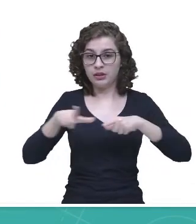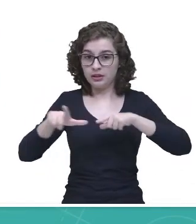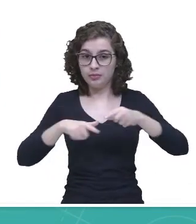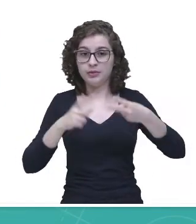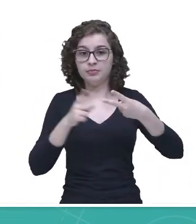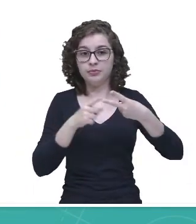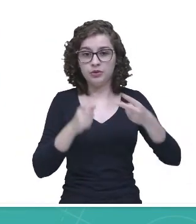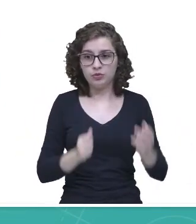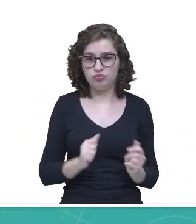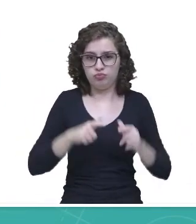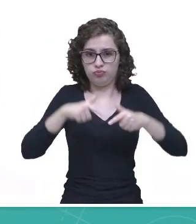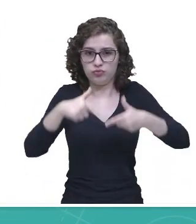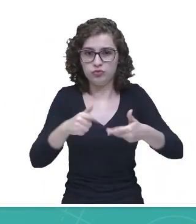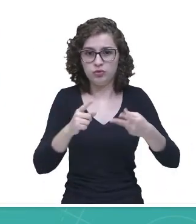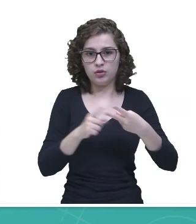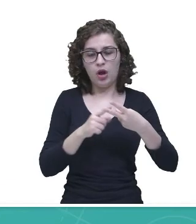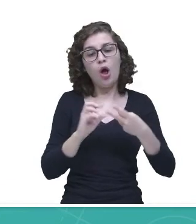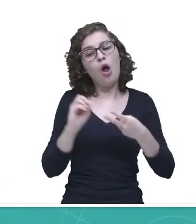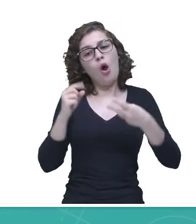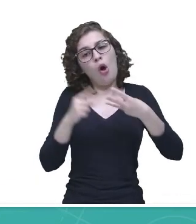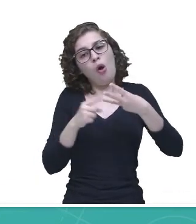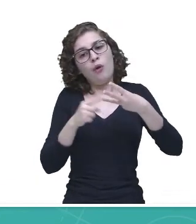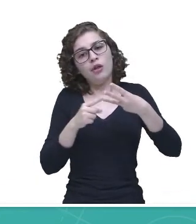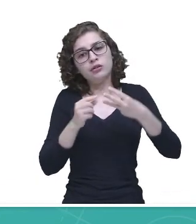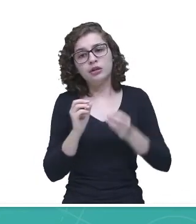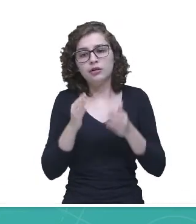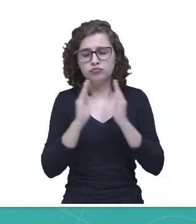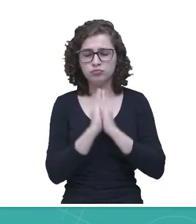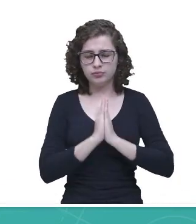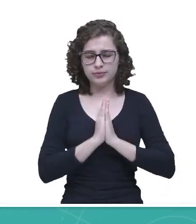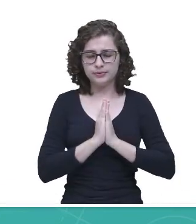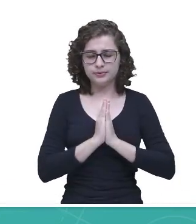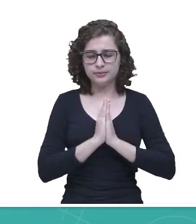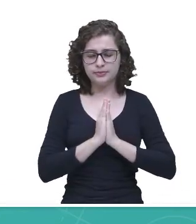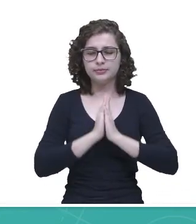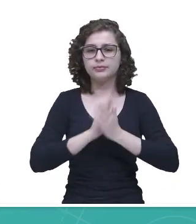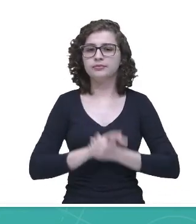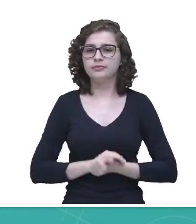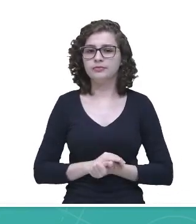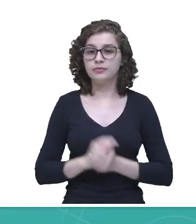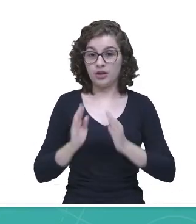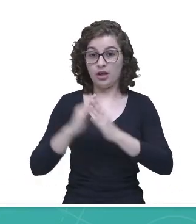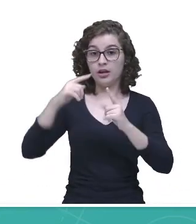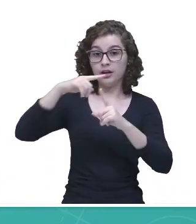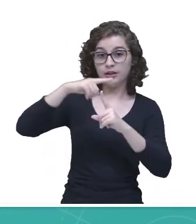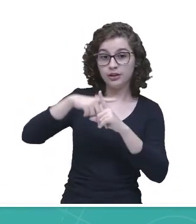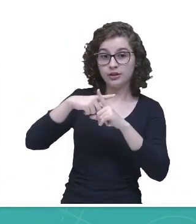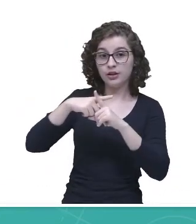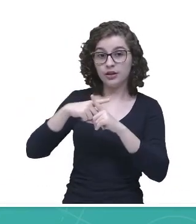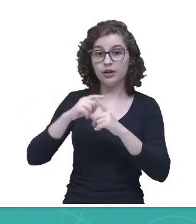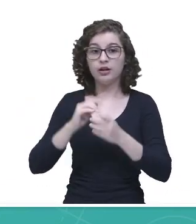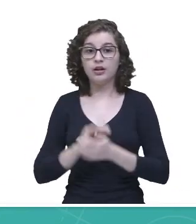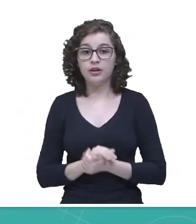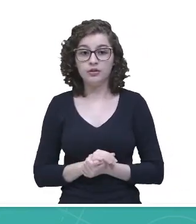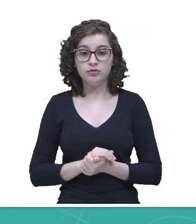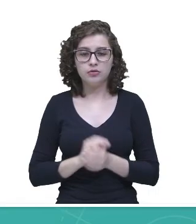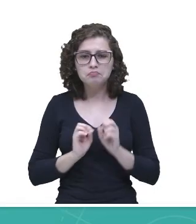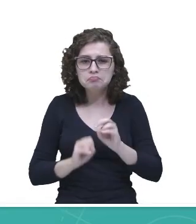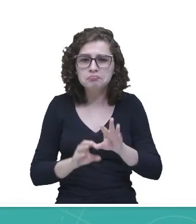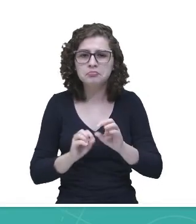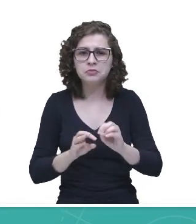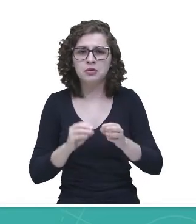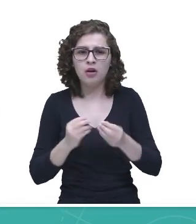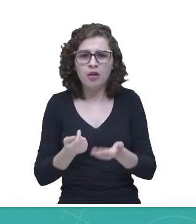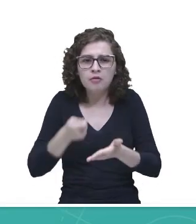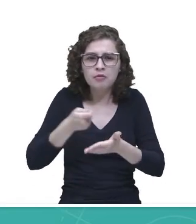lutar ou rezar. A Igreja Católica tradicionalmente reforçava a existência das ordens com a ideia de